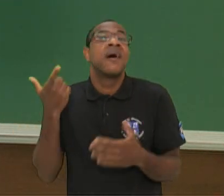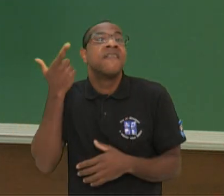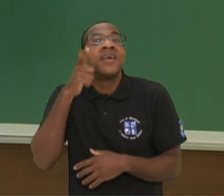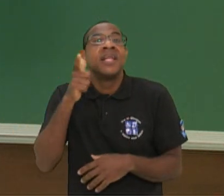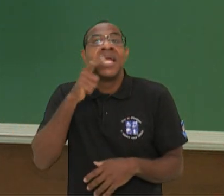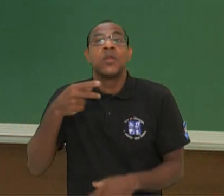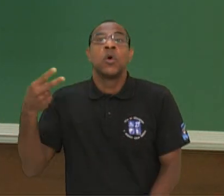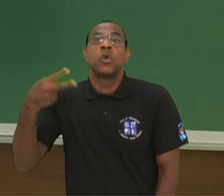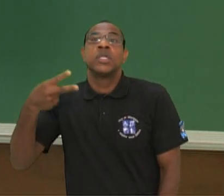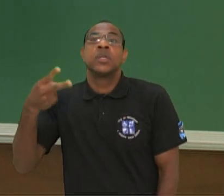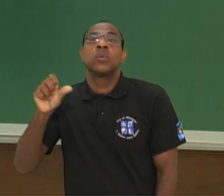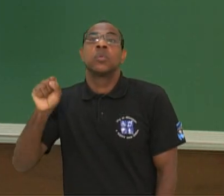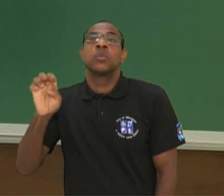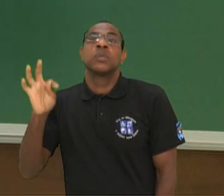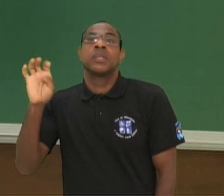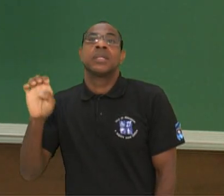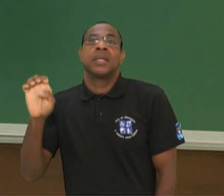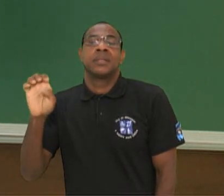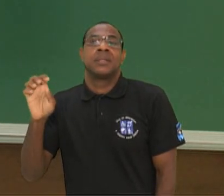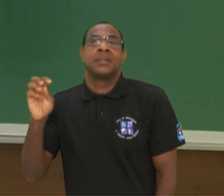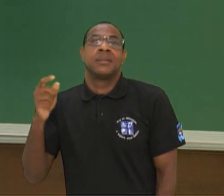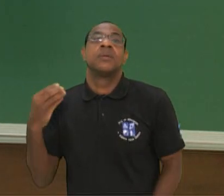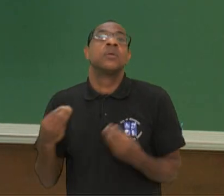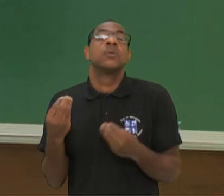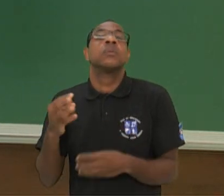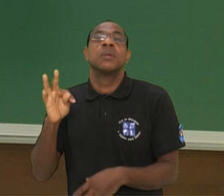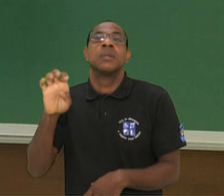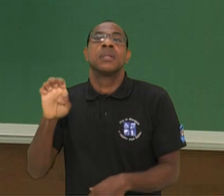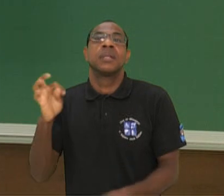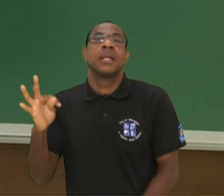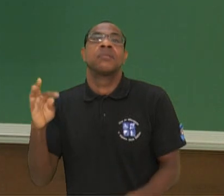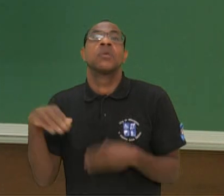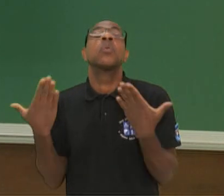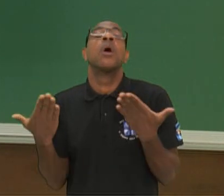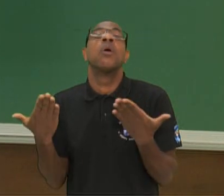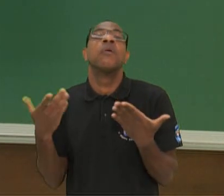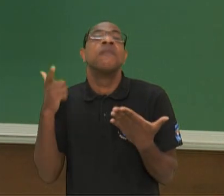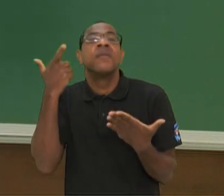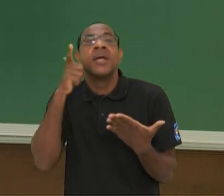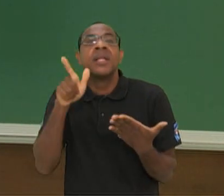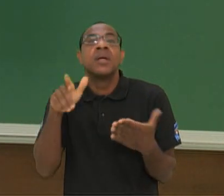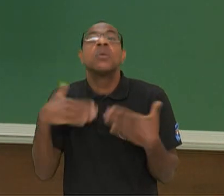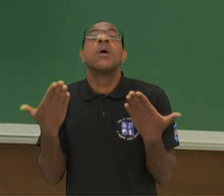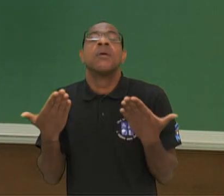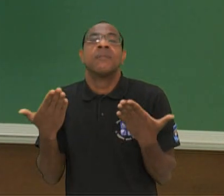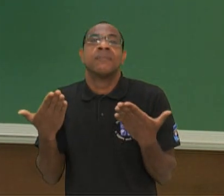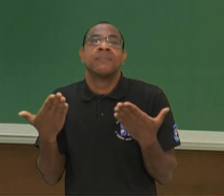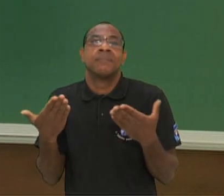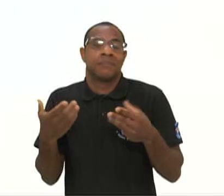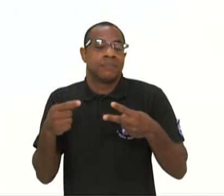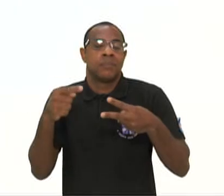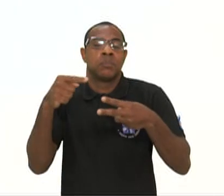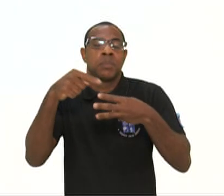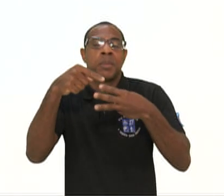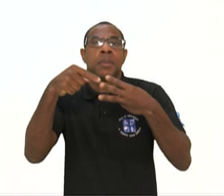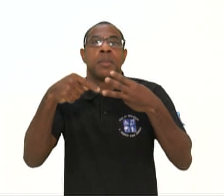no segundo set. E quem que está vencendo esse segundo? O Federer, o Kevin Anderson ou está empatado?